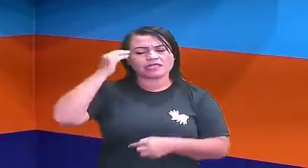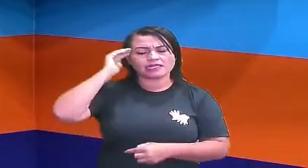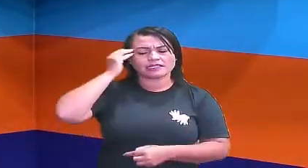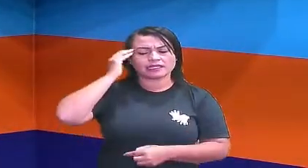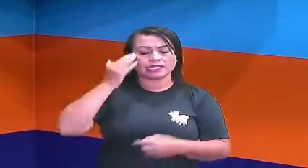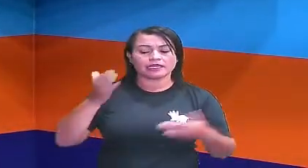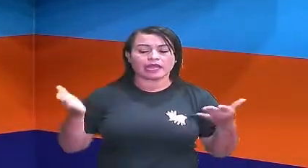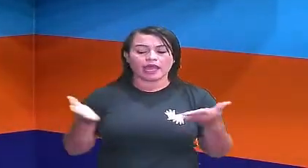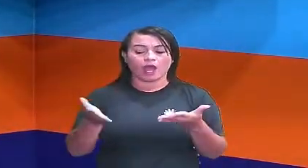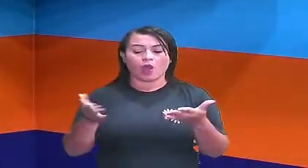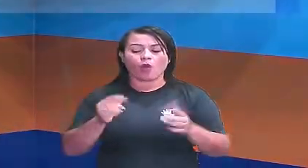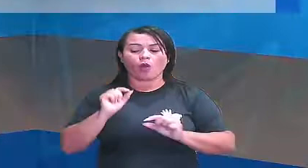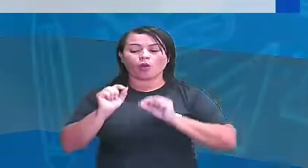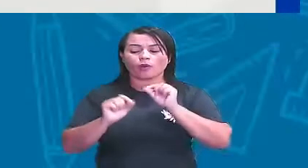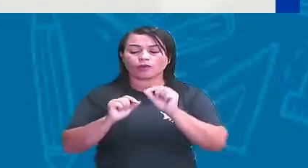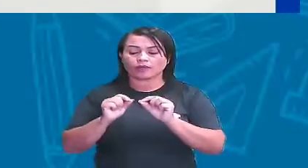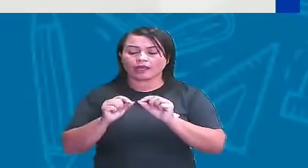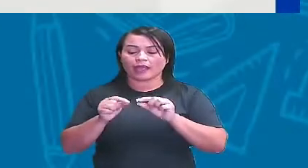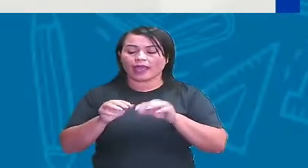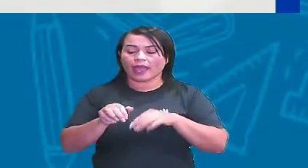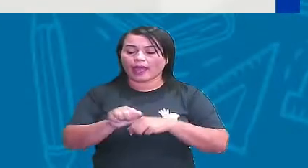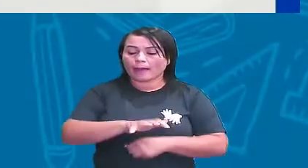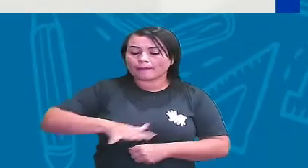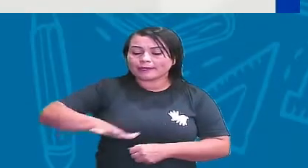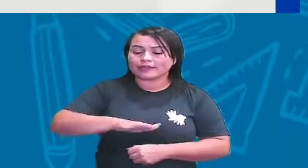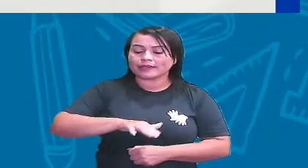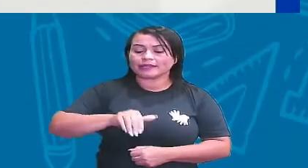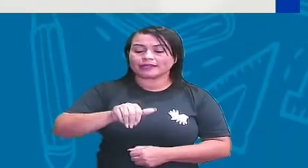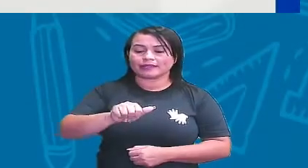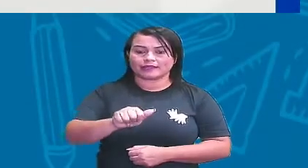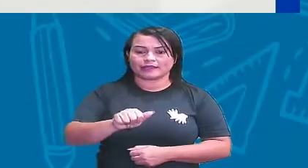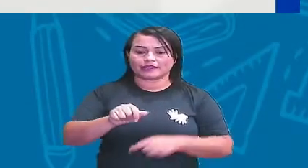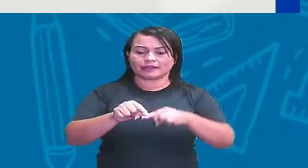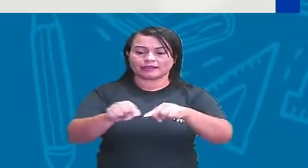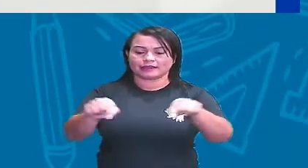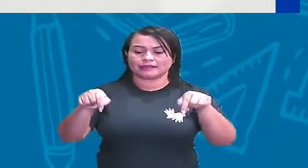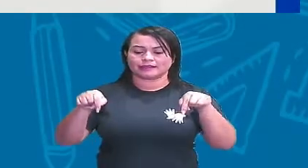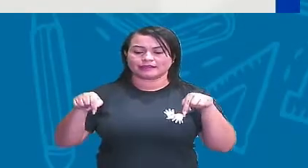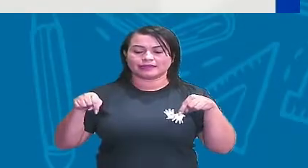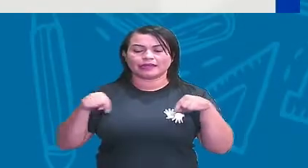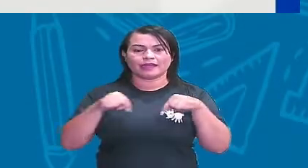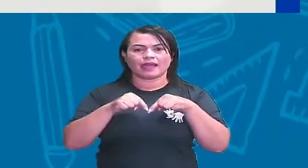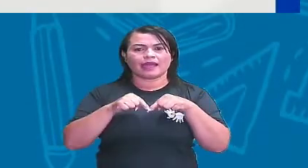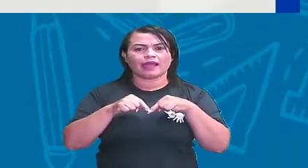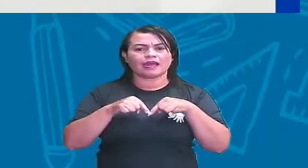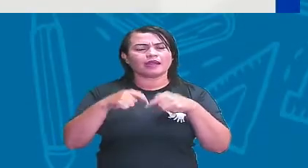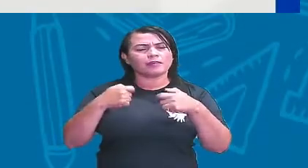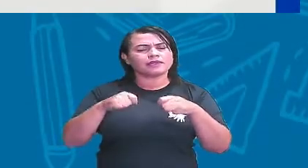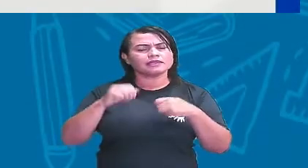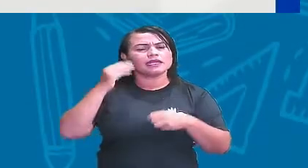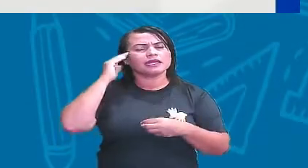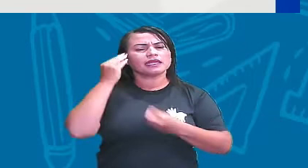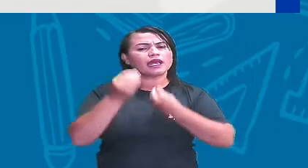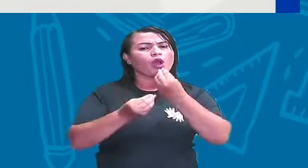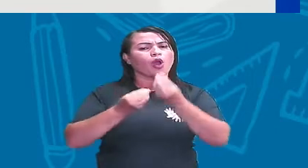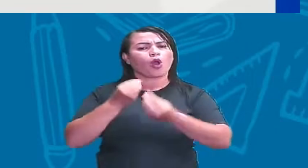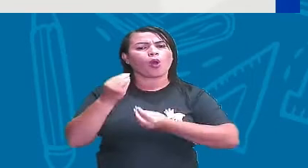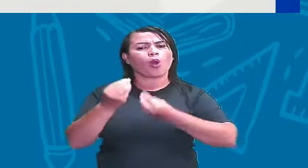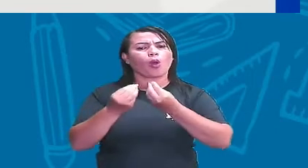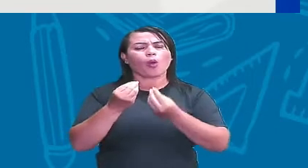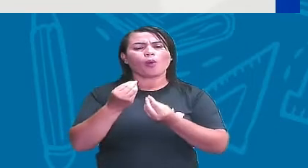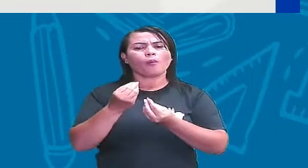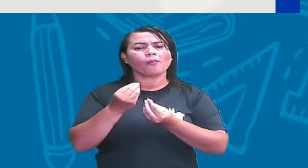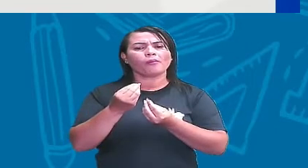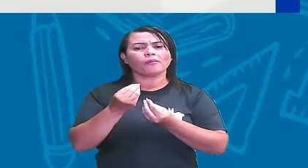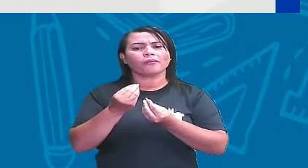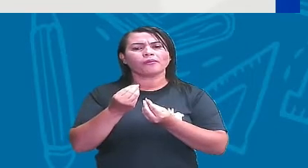agora a medida de superfície, que é a medida de área, é preciso que a gente entenda de onde vem essa ideia de